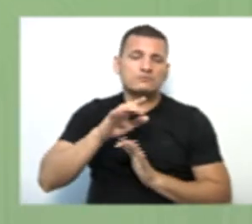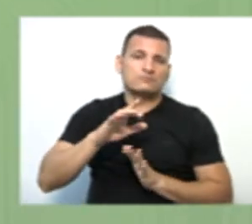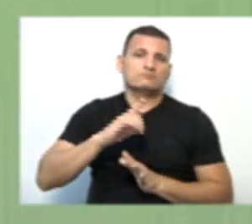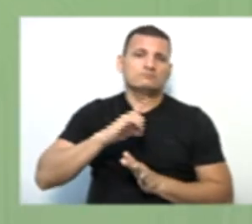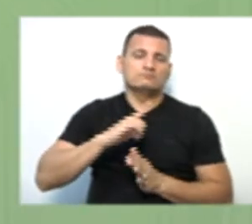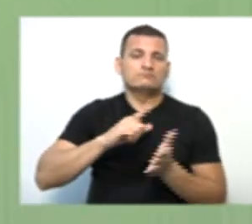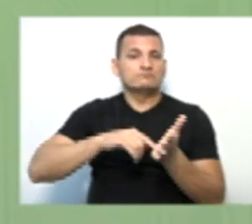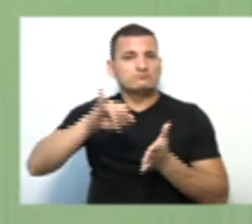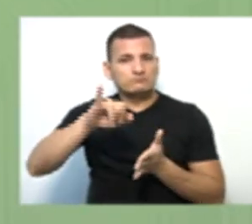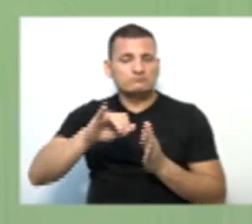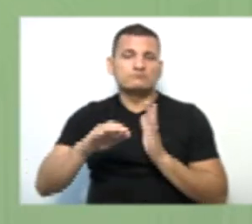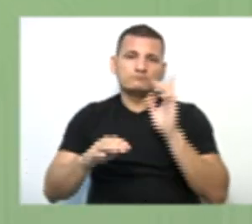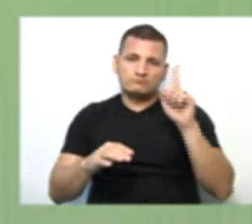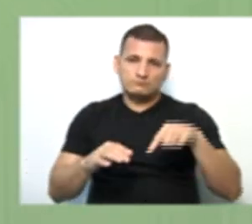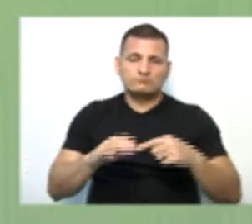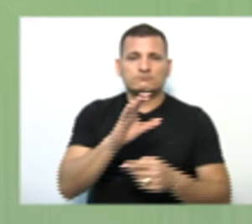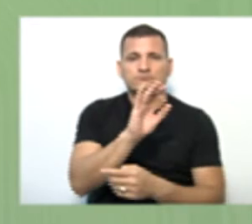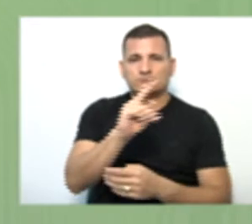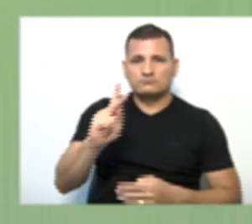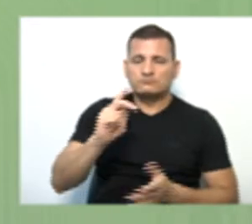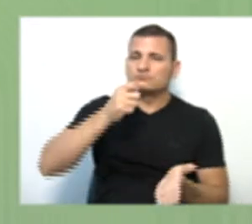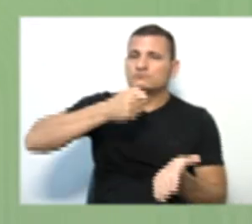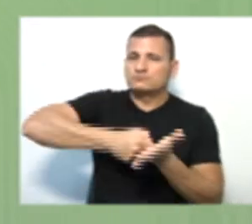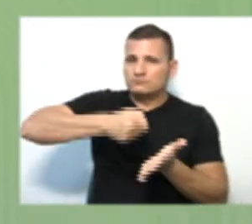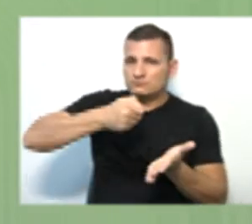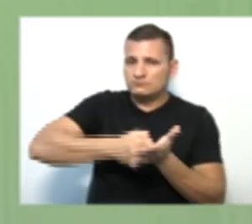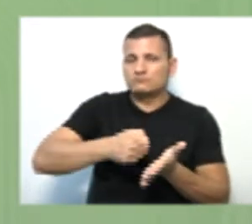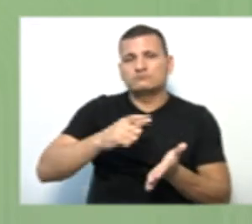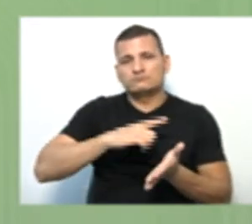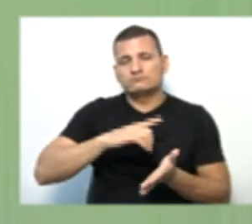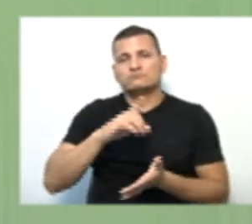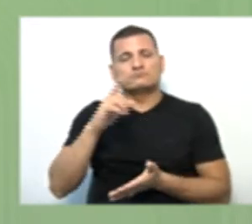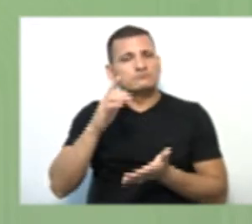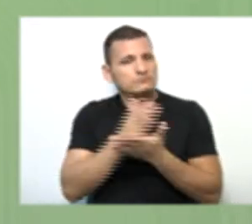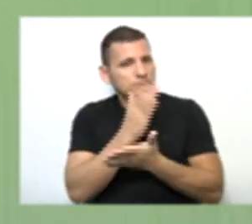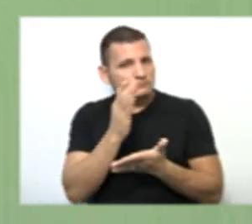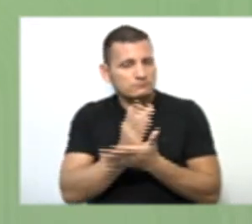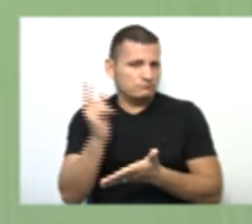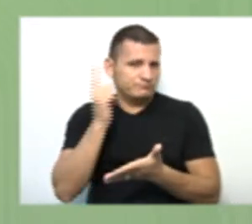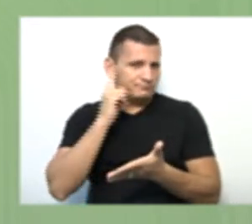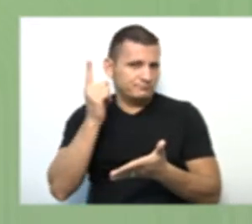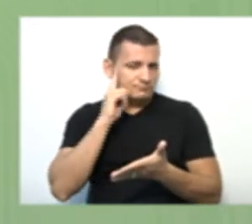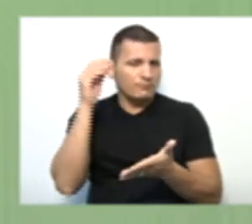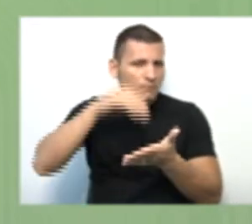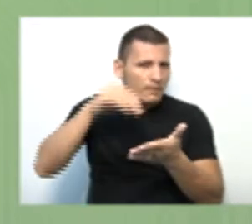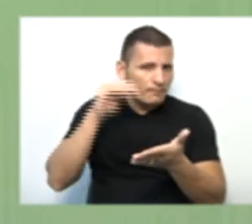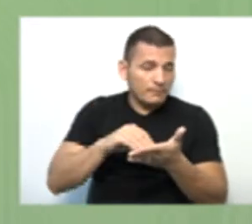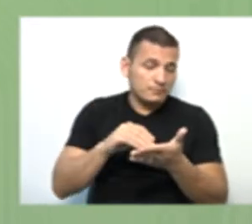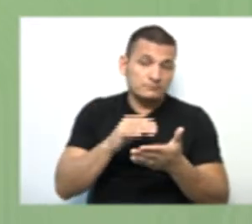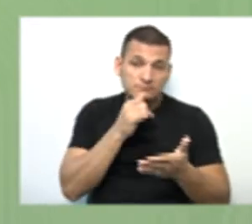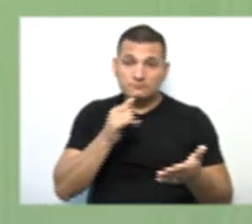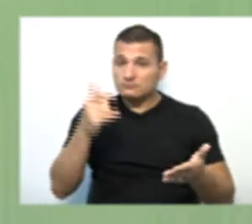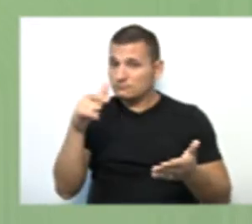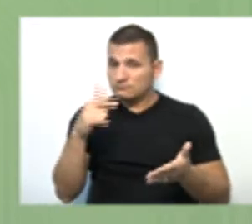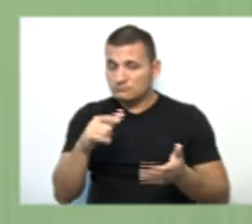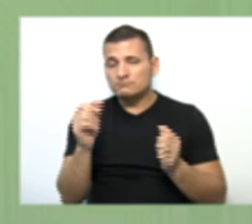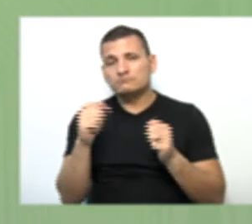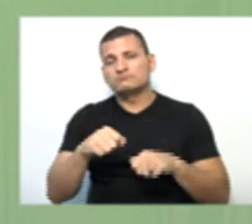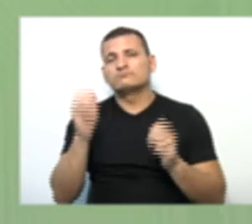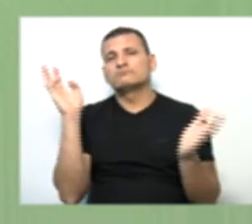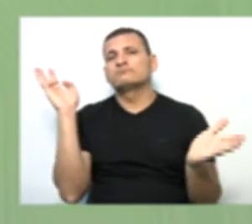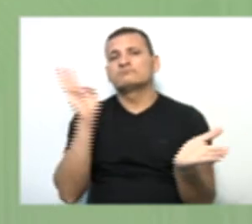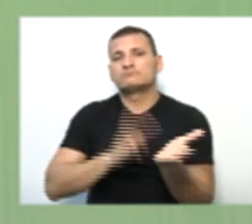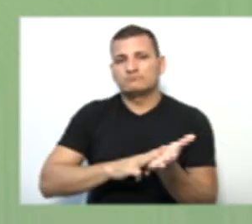Então, é obrigatório a cooperativa ter o livro diário, senão ela pode ser multada e ter o